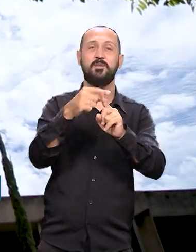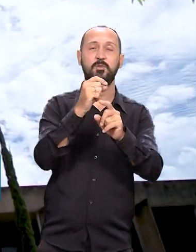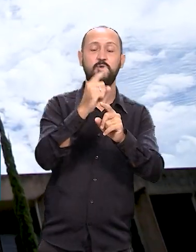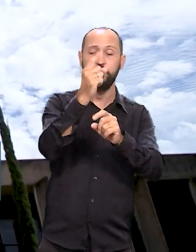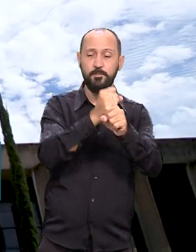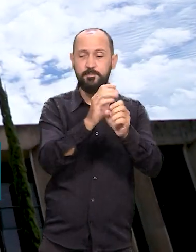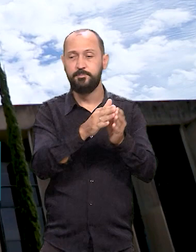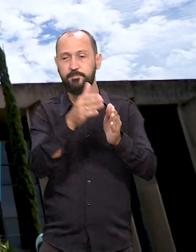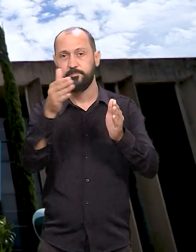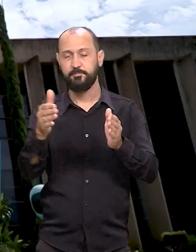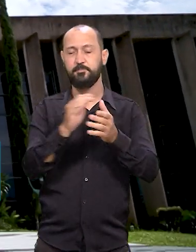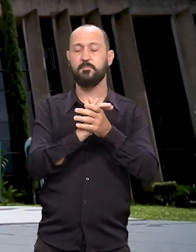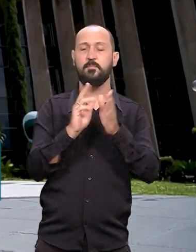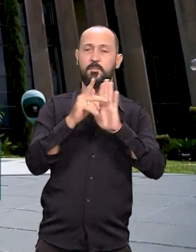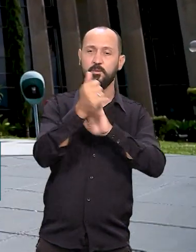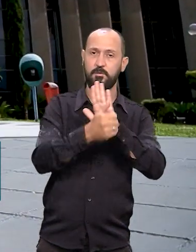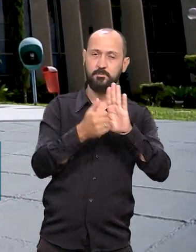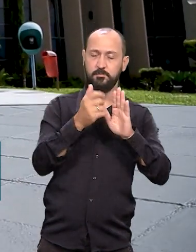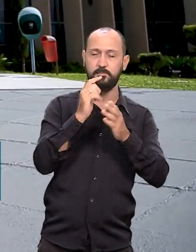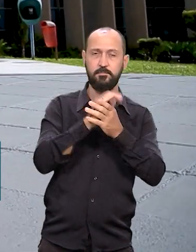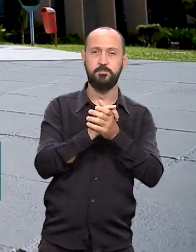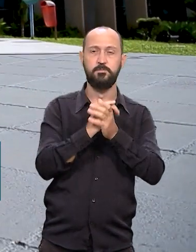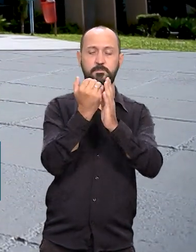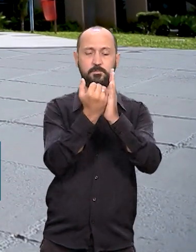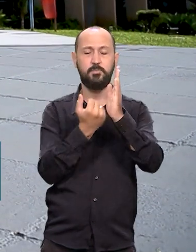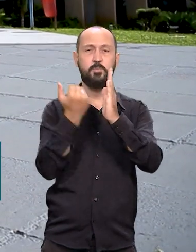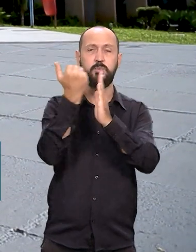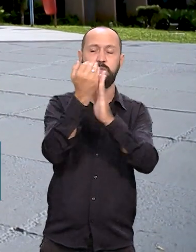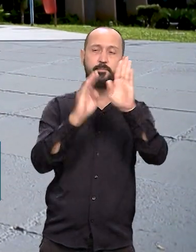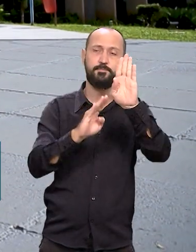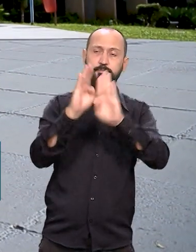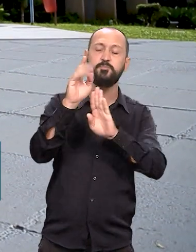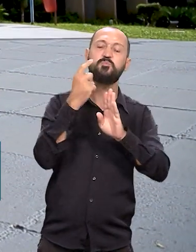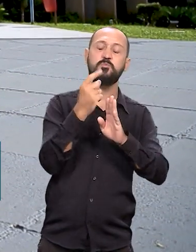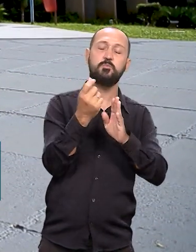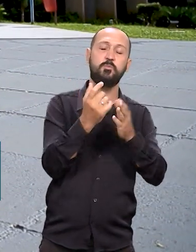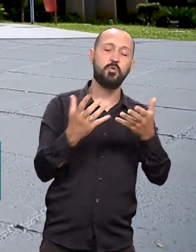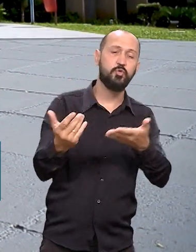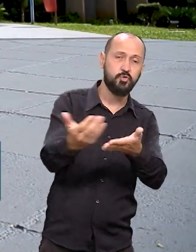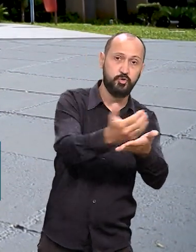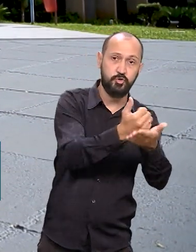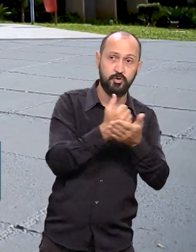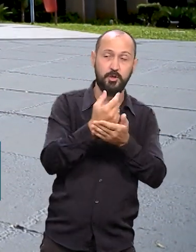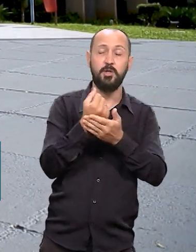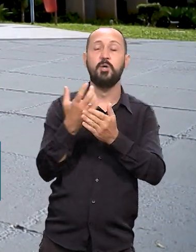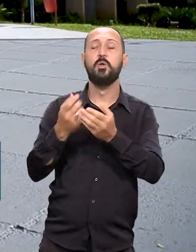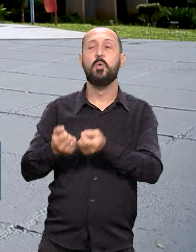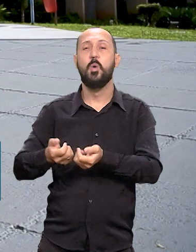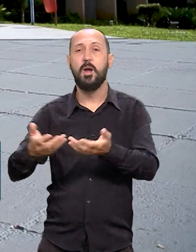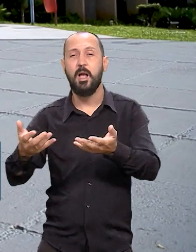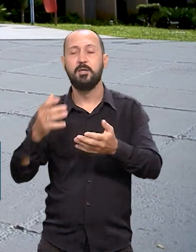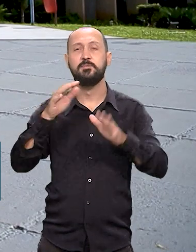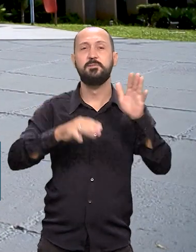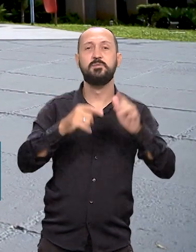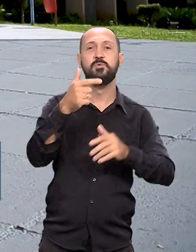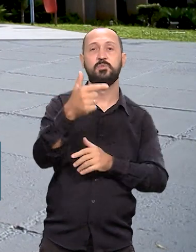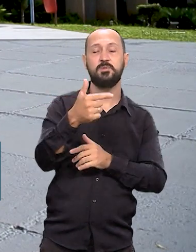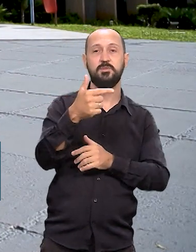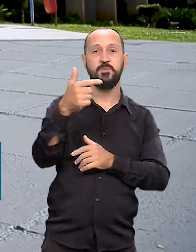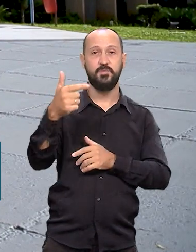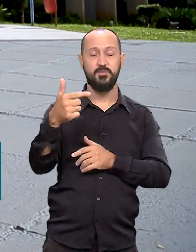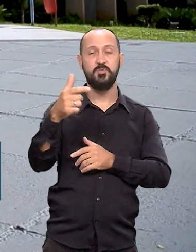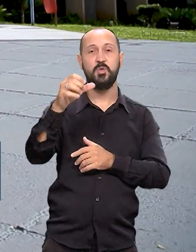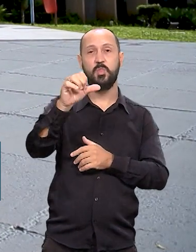outro. Conforme o projeto, o superávit entre receita e despesa para a lei orçamentária anual de 2024 está em